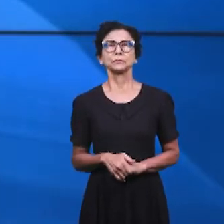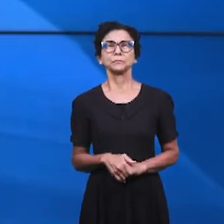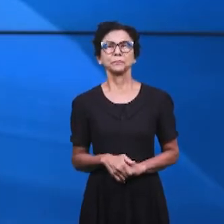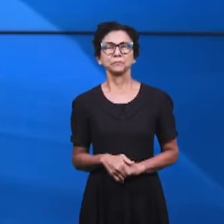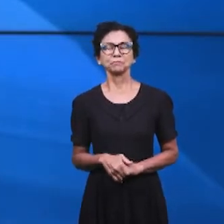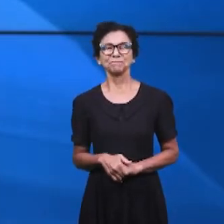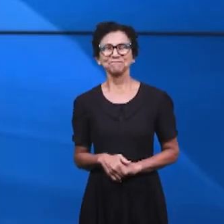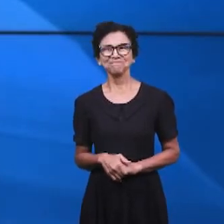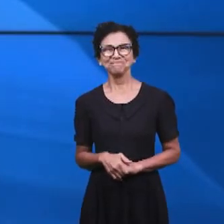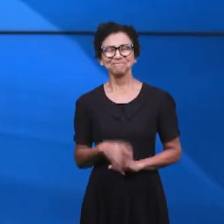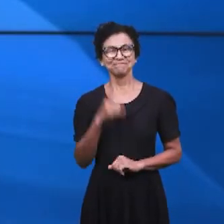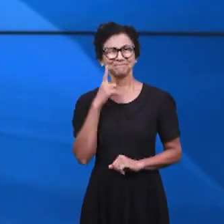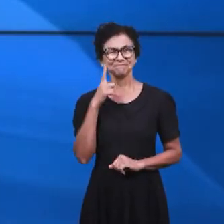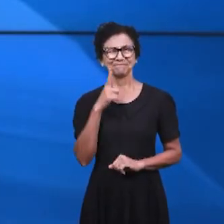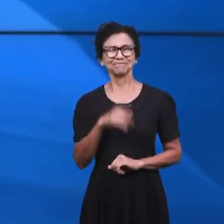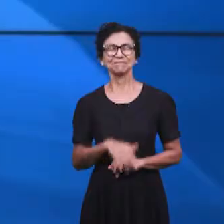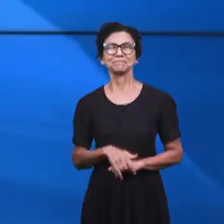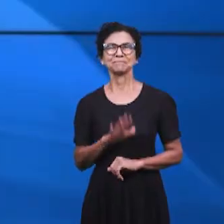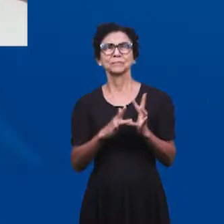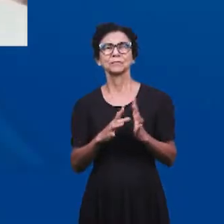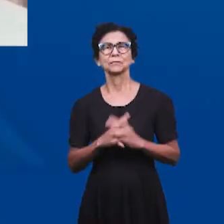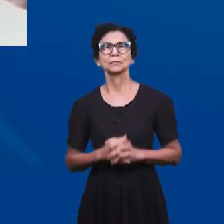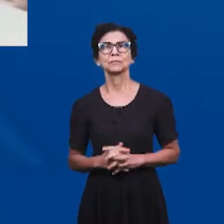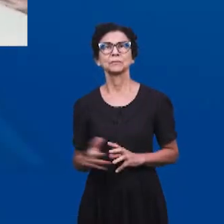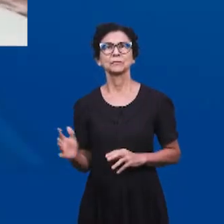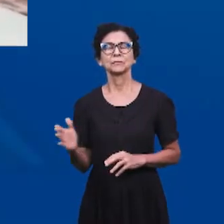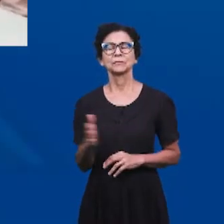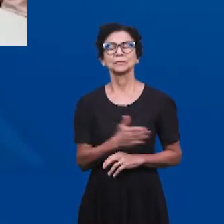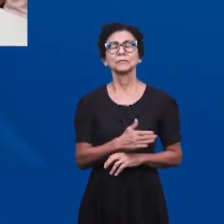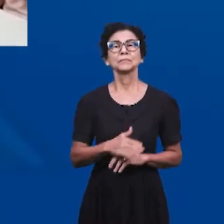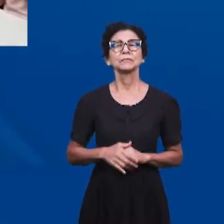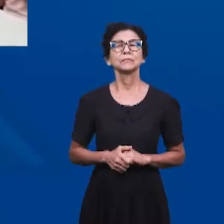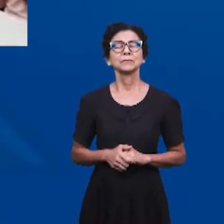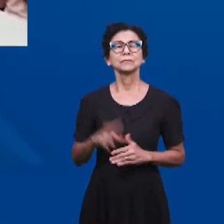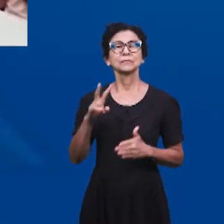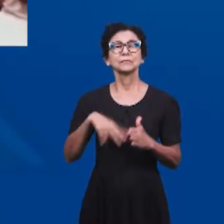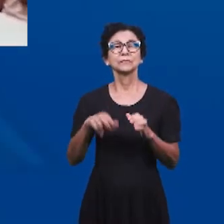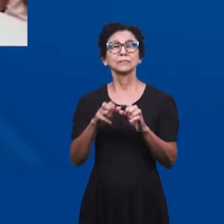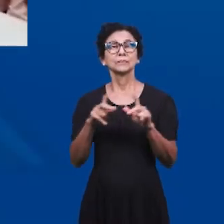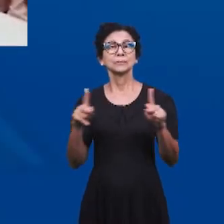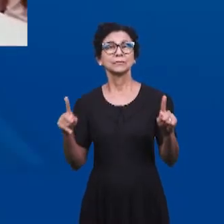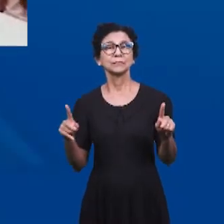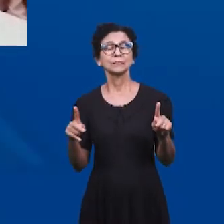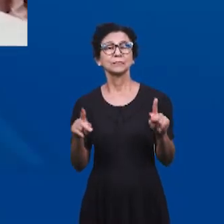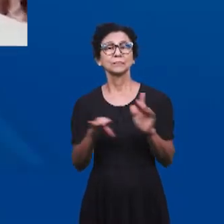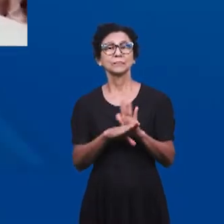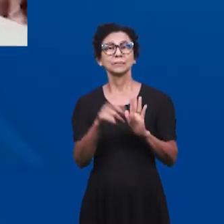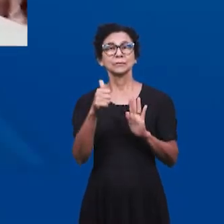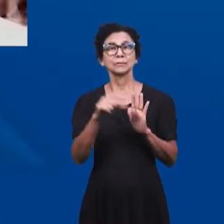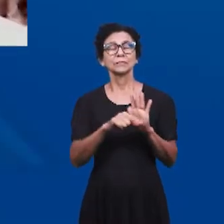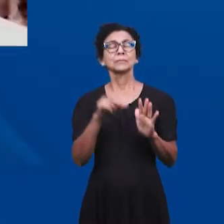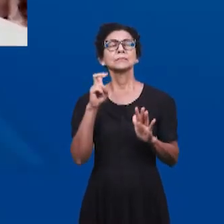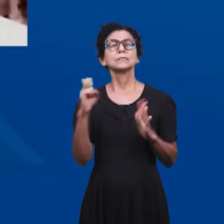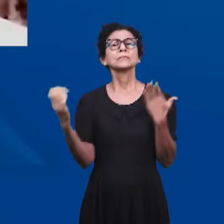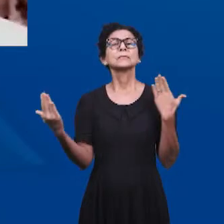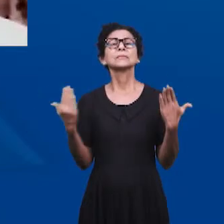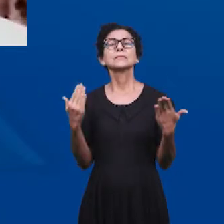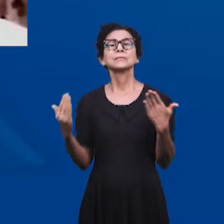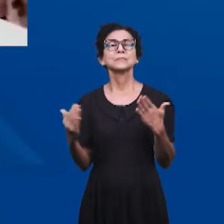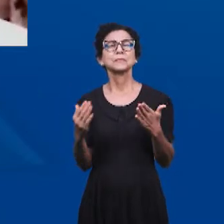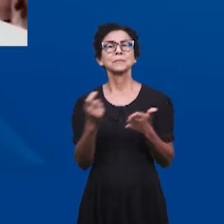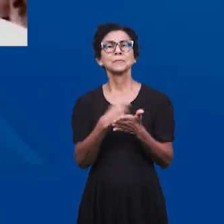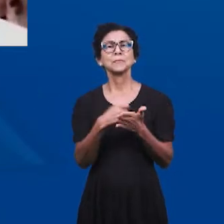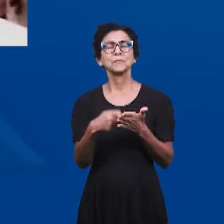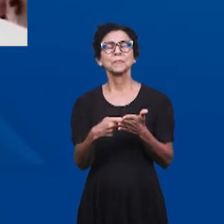que as crianças têm a dizer. A paz do Senhor, crianças. Intermediários, lendo Apocalipse 1:5, faça uma comparação com o que